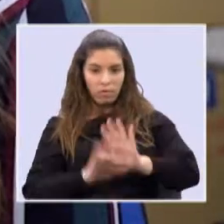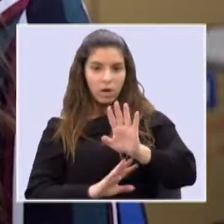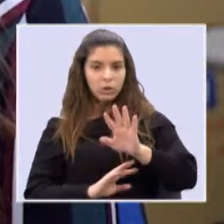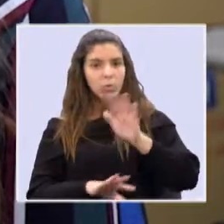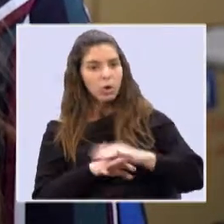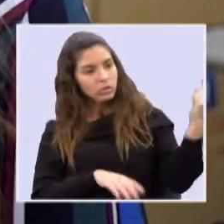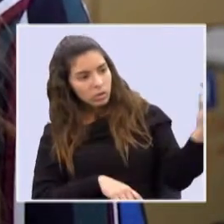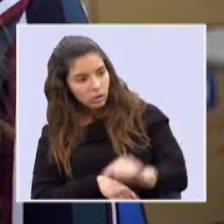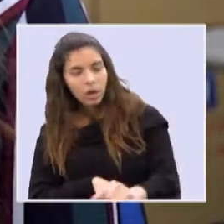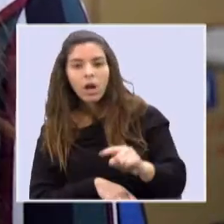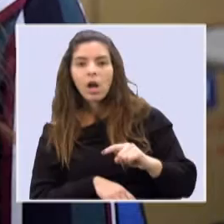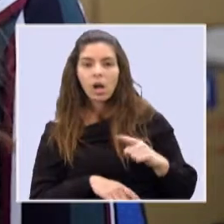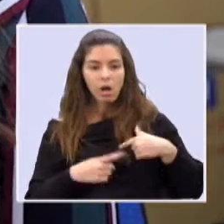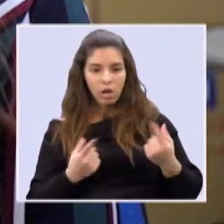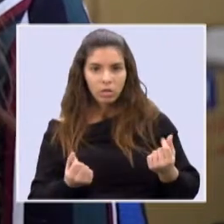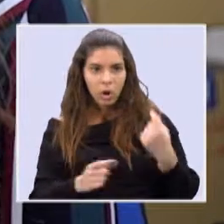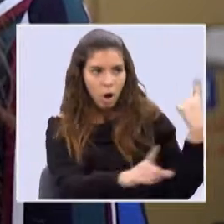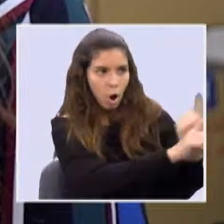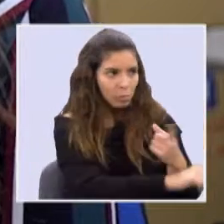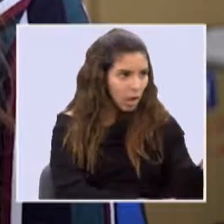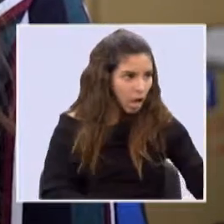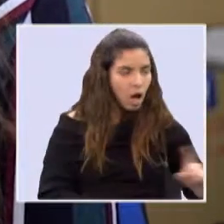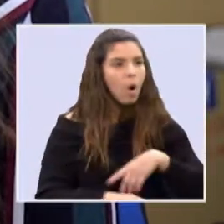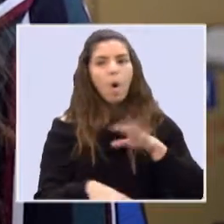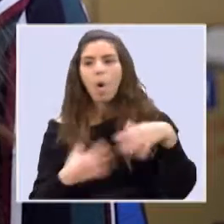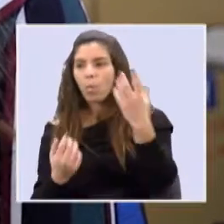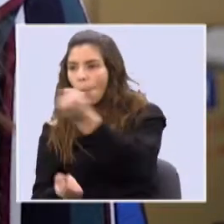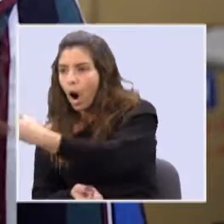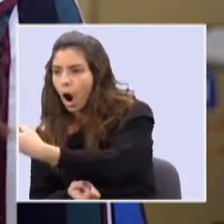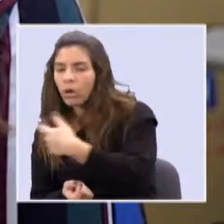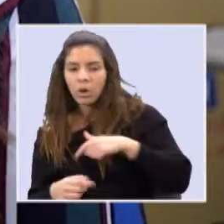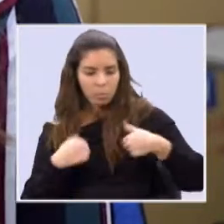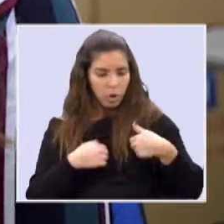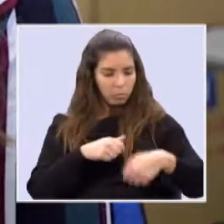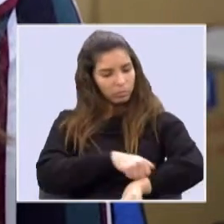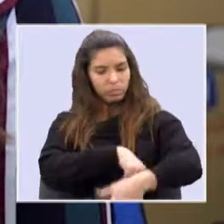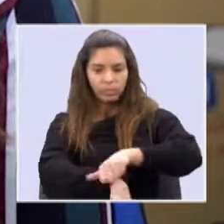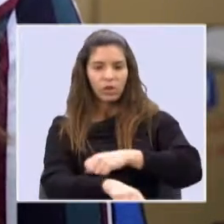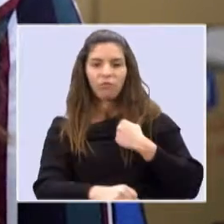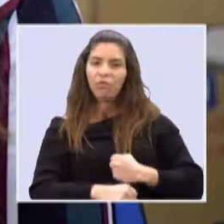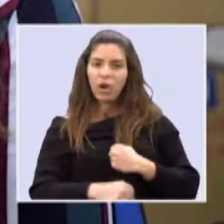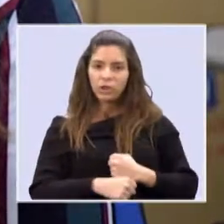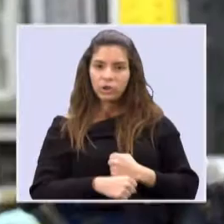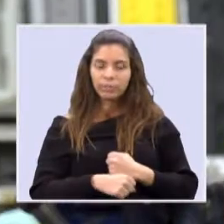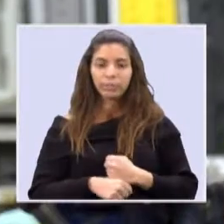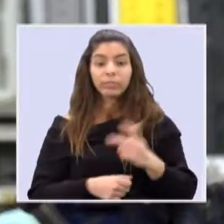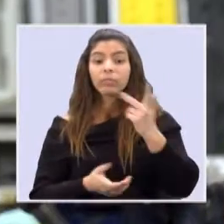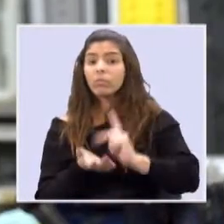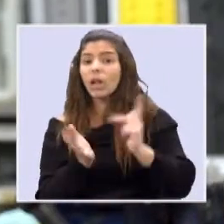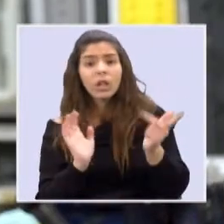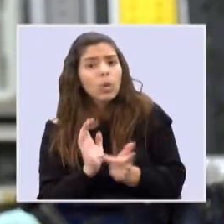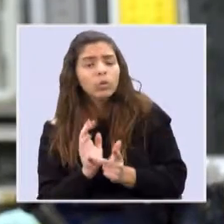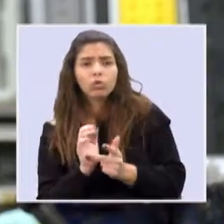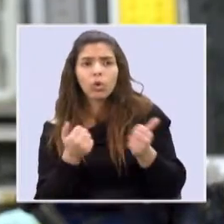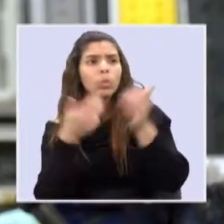de questões económicas? É por falta de disponibilidade do produto no mercado? Quais são as motivações? A tecnologia